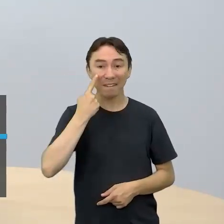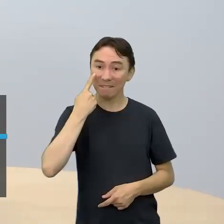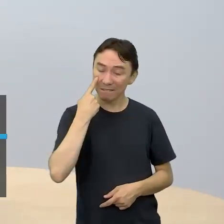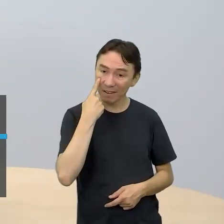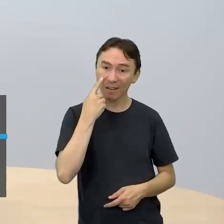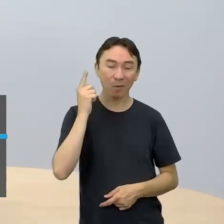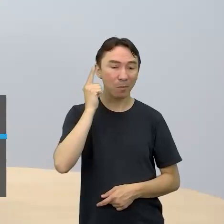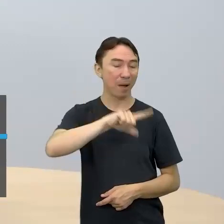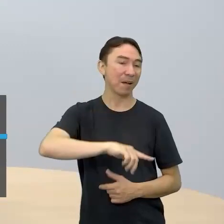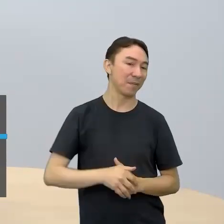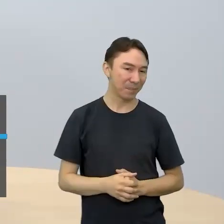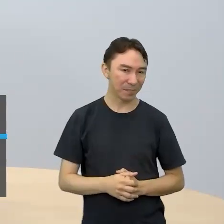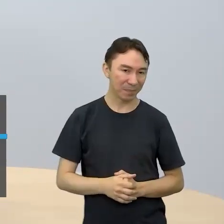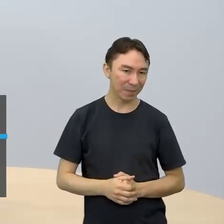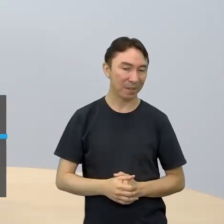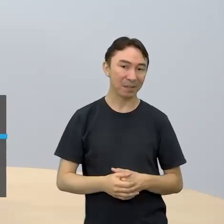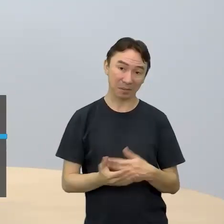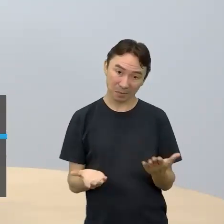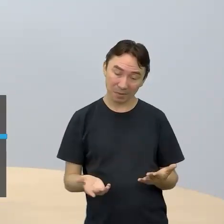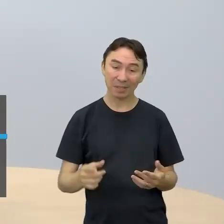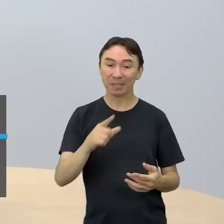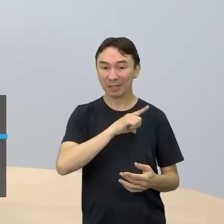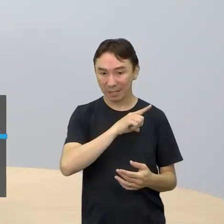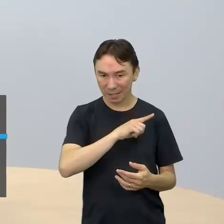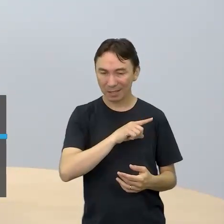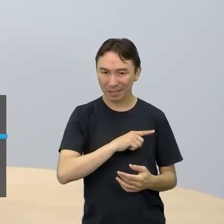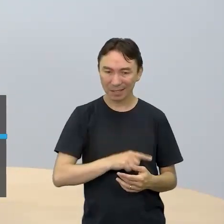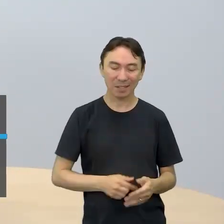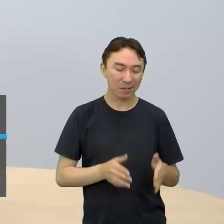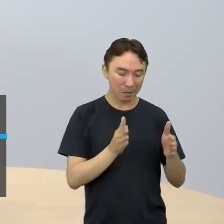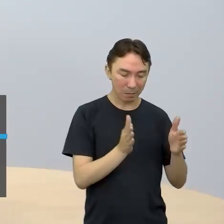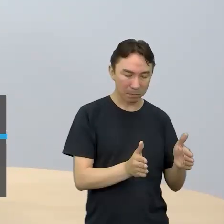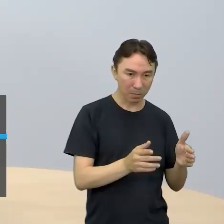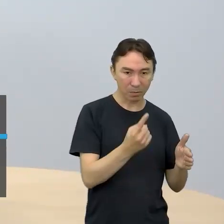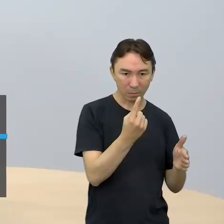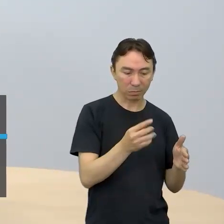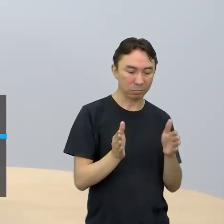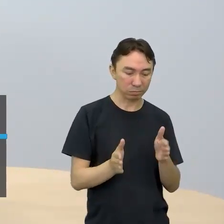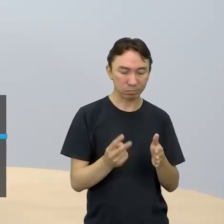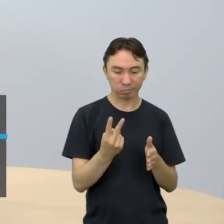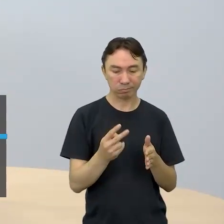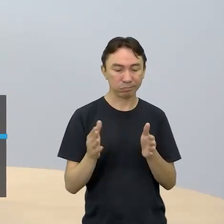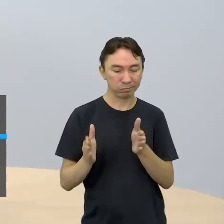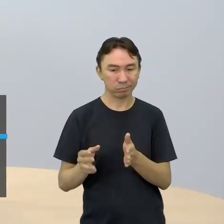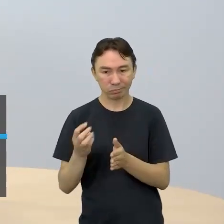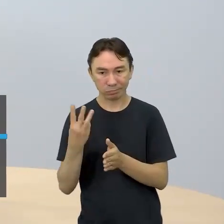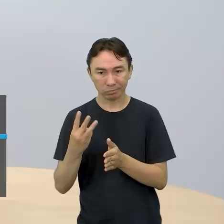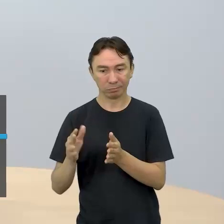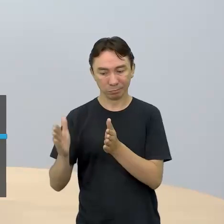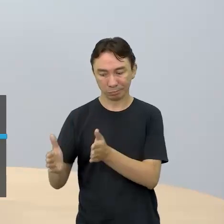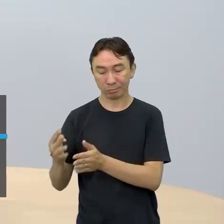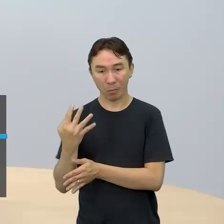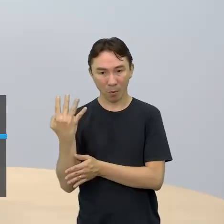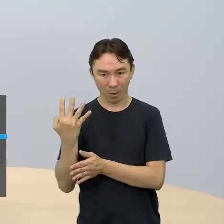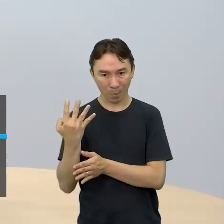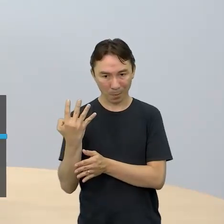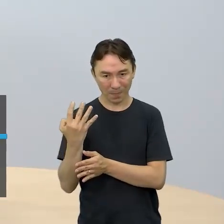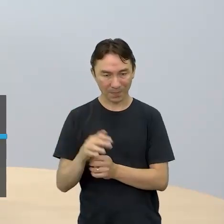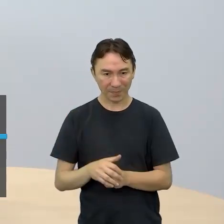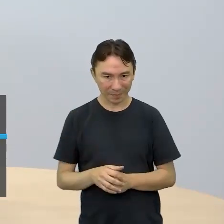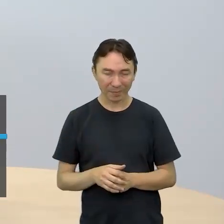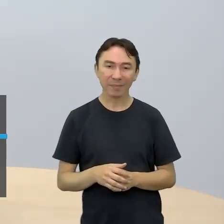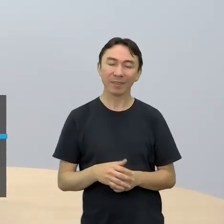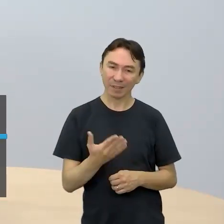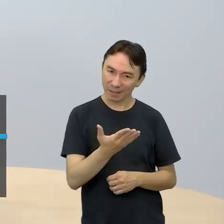baseada em projetos, nós vamos para as etapas, que nós construímos um roteiro onde nós vamos